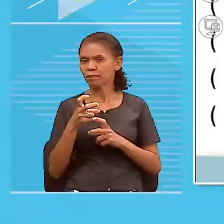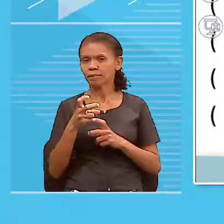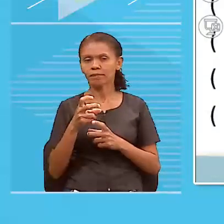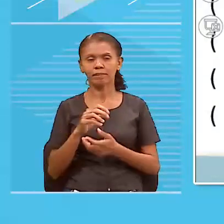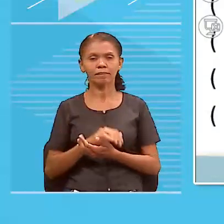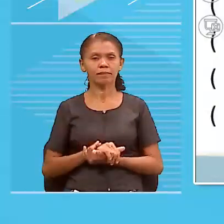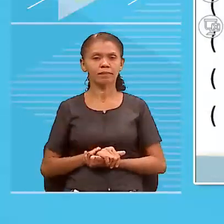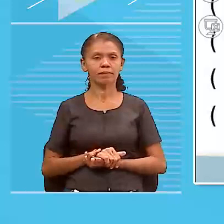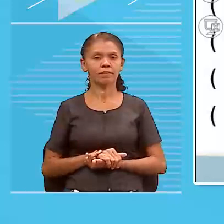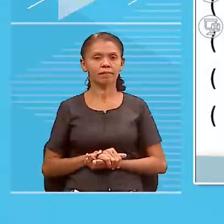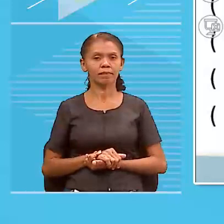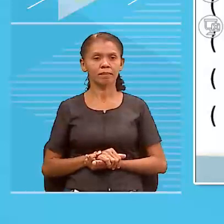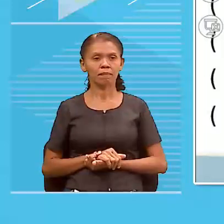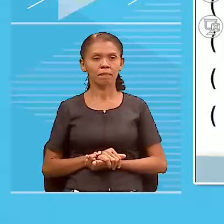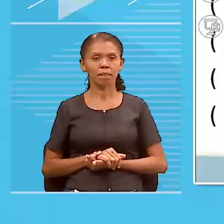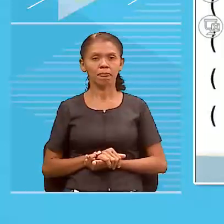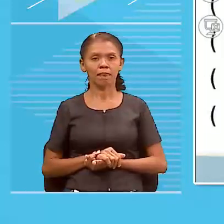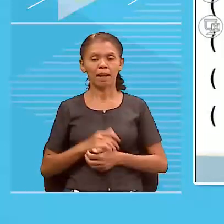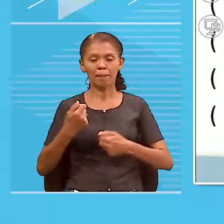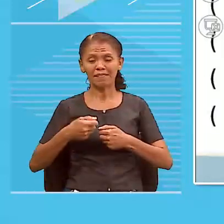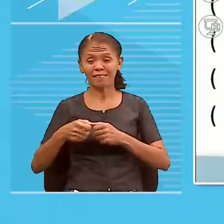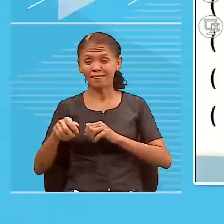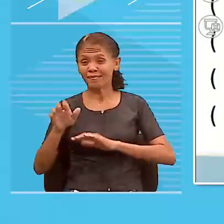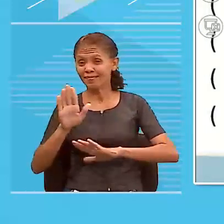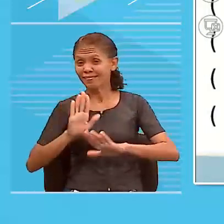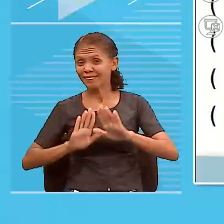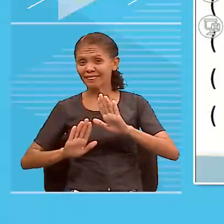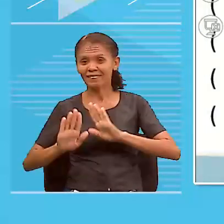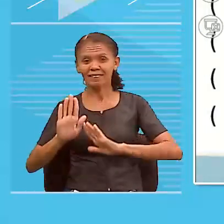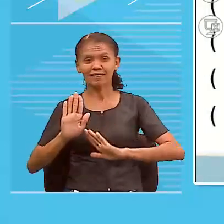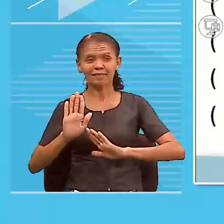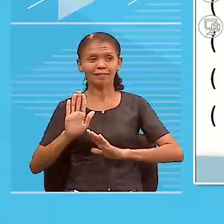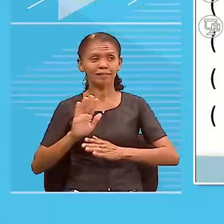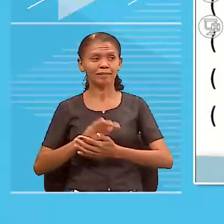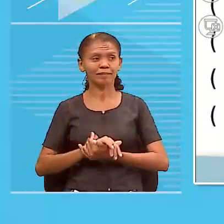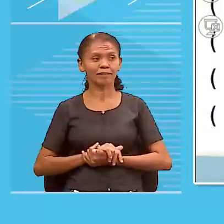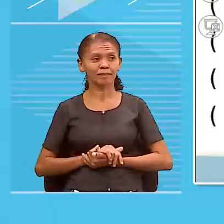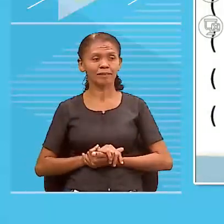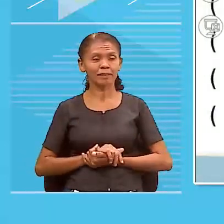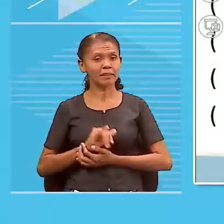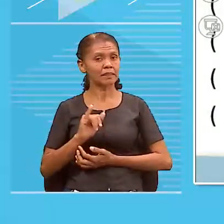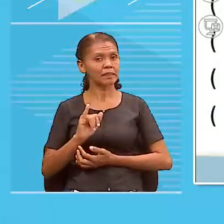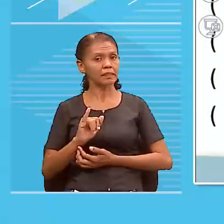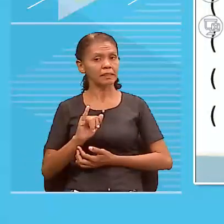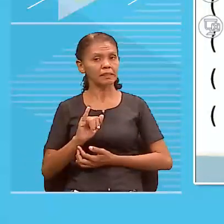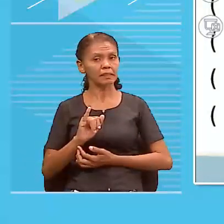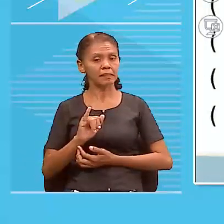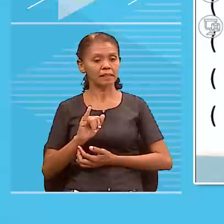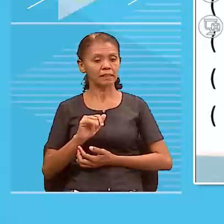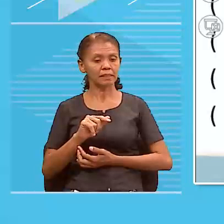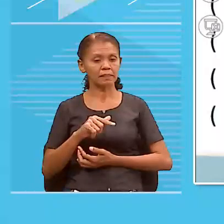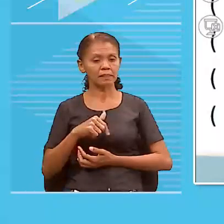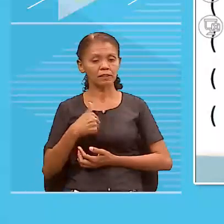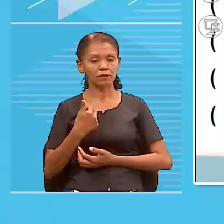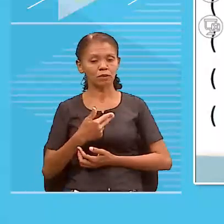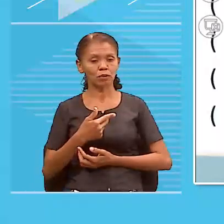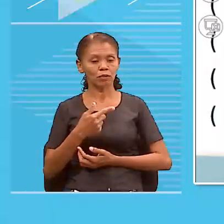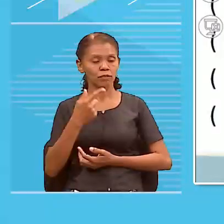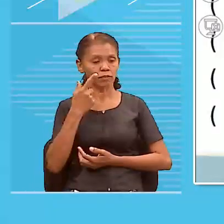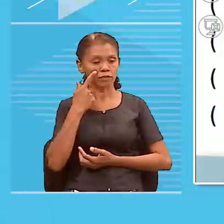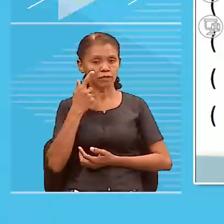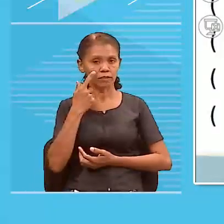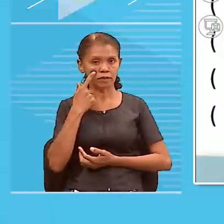entra a o cuidado que nós temos que ter Quando nós vamos trabalhar os